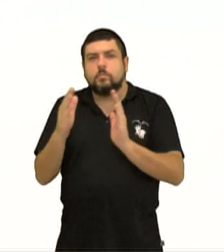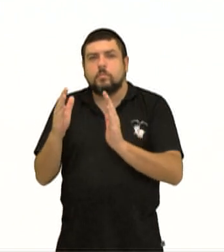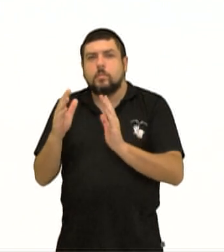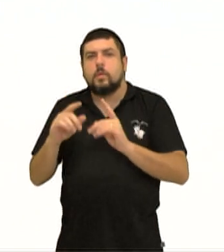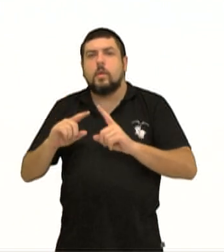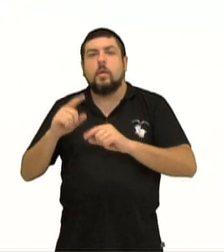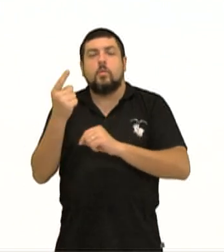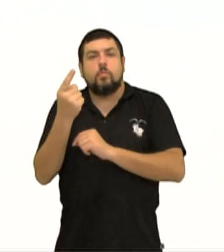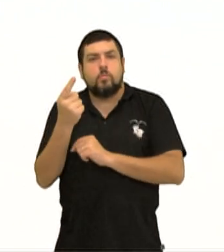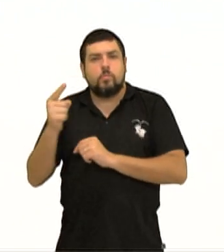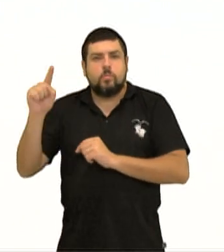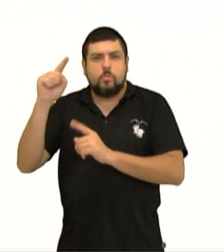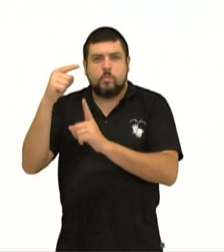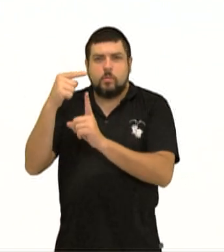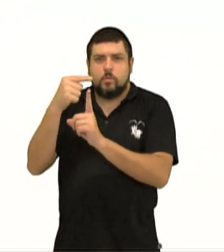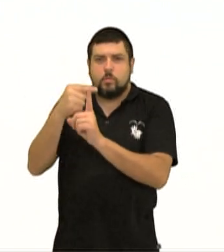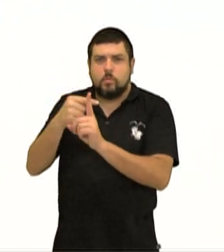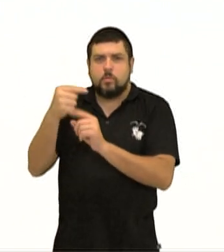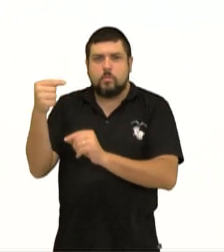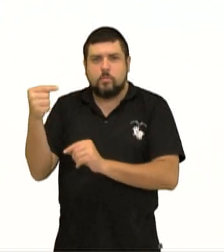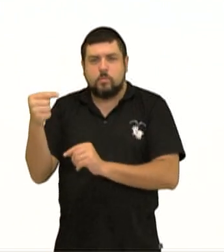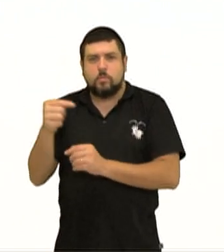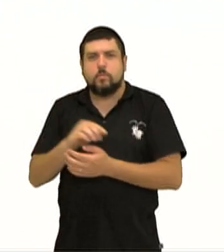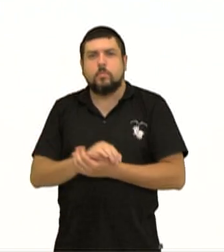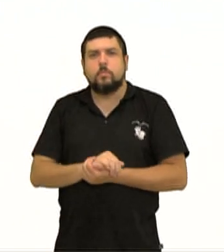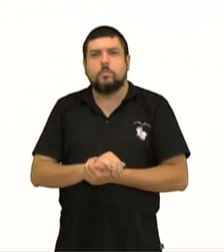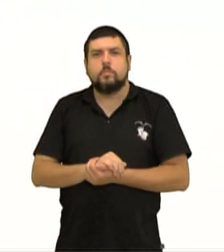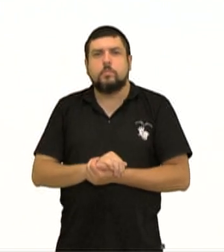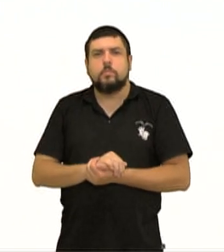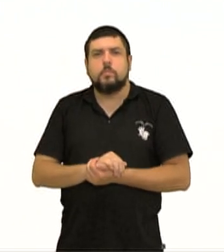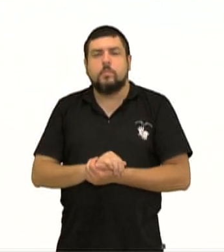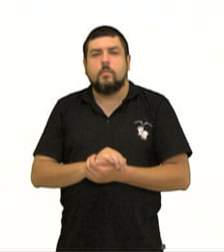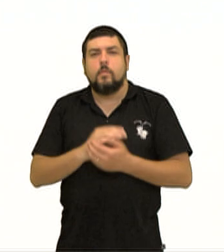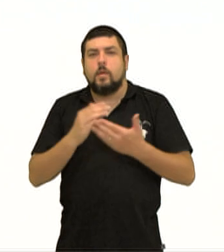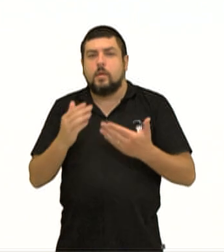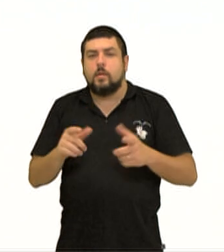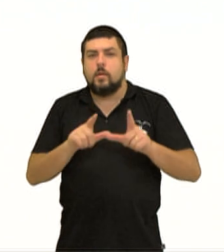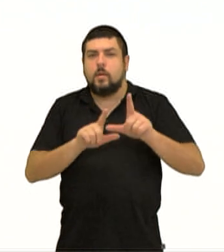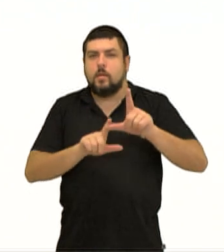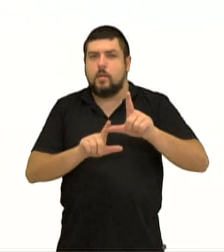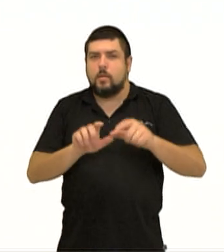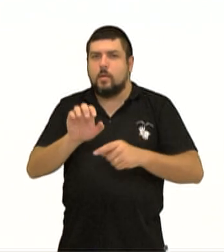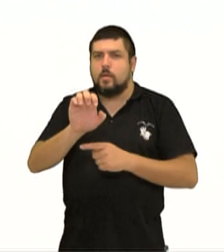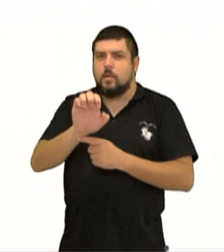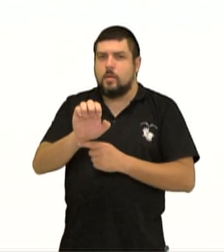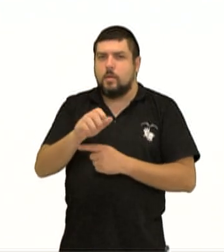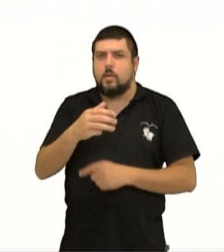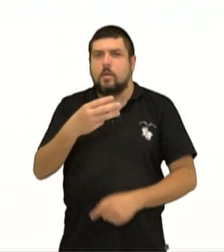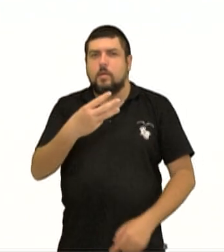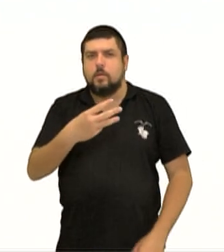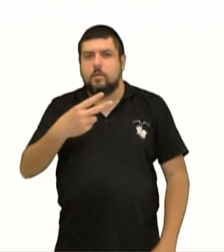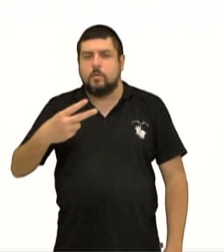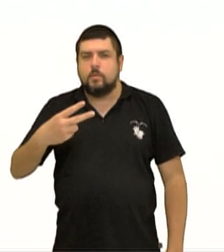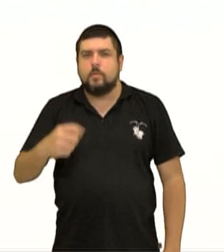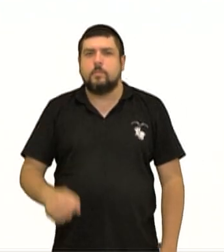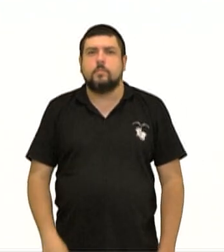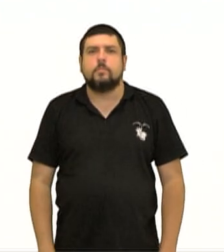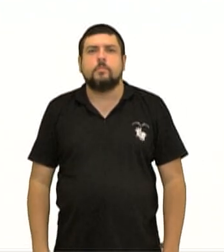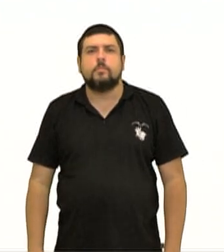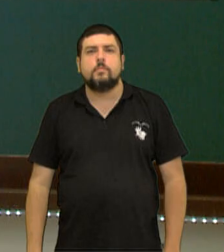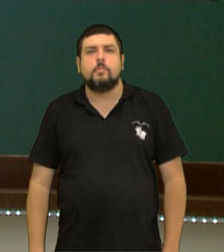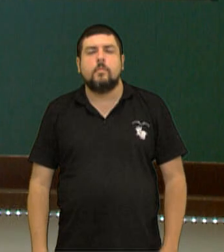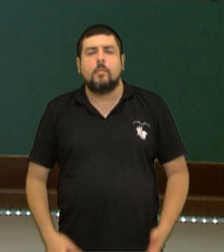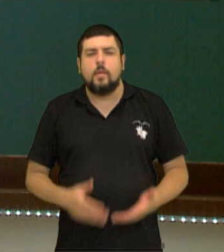por último, soma e subtração. Então, o resultado da letra E, 32. Nesta